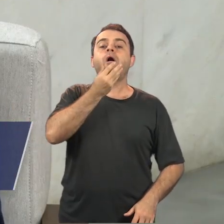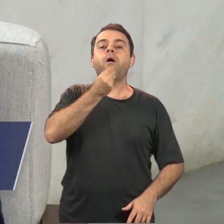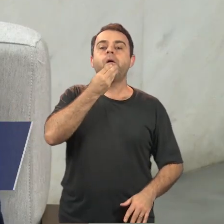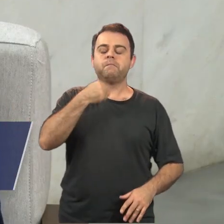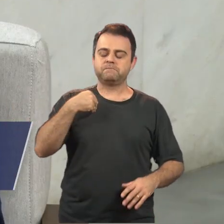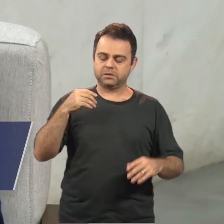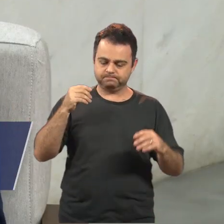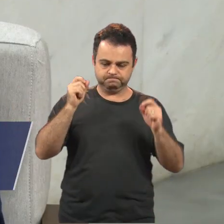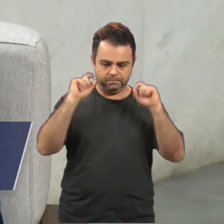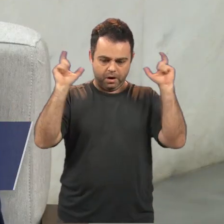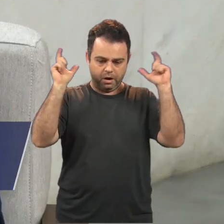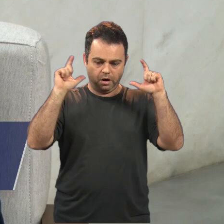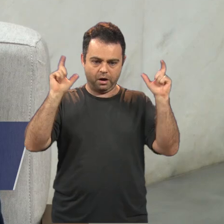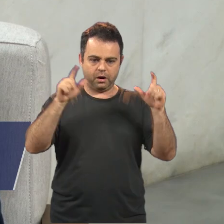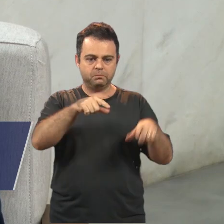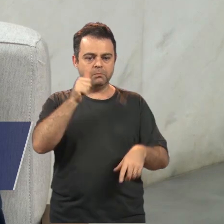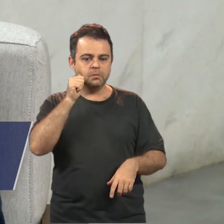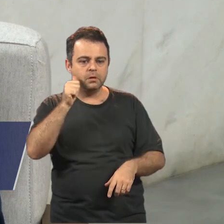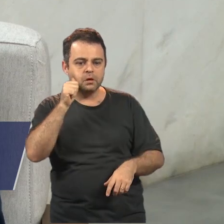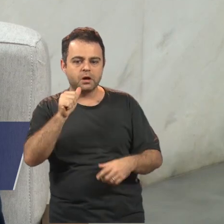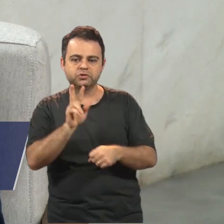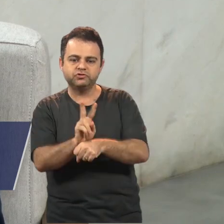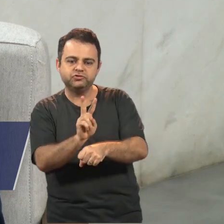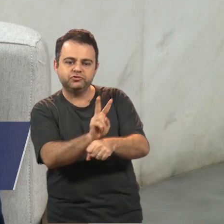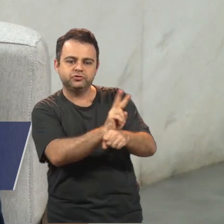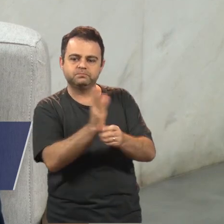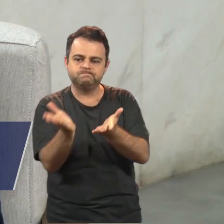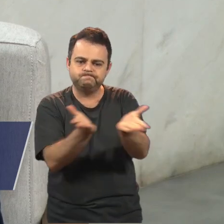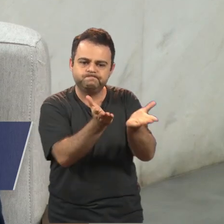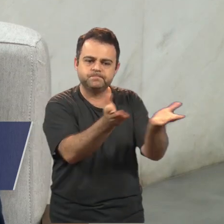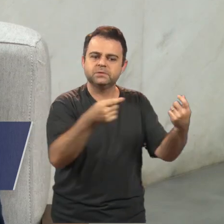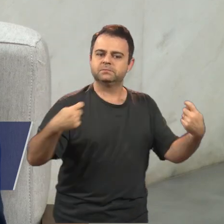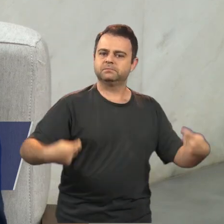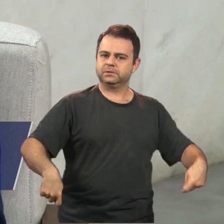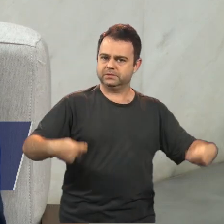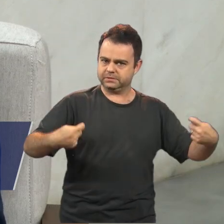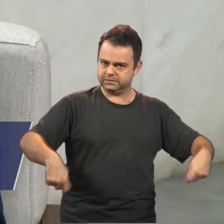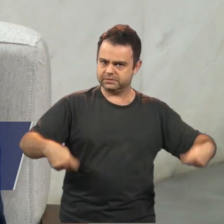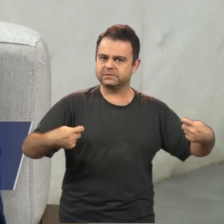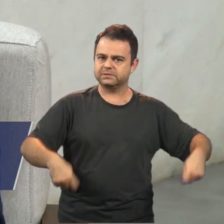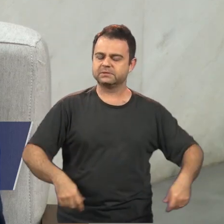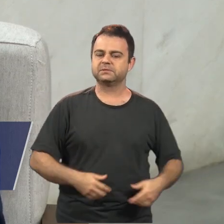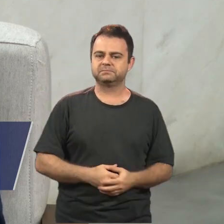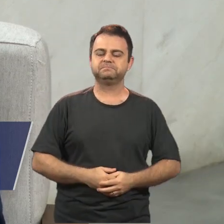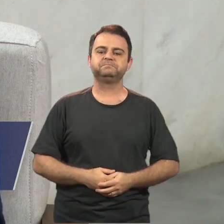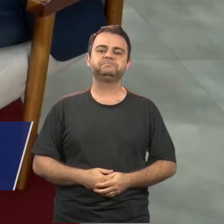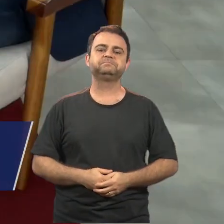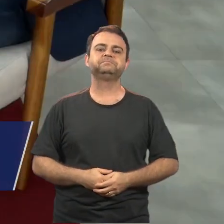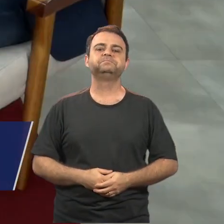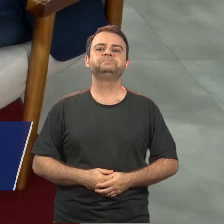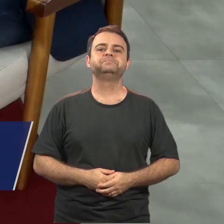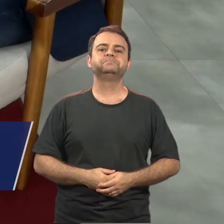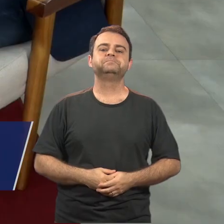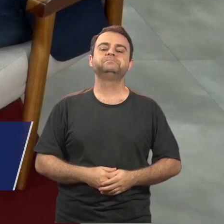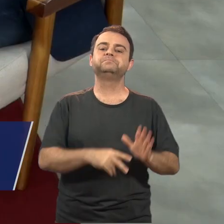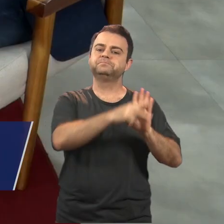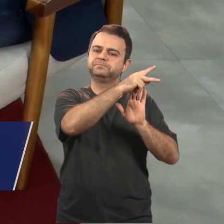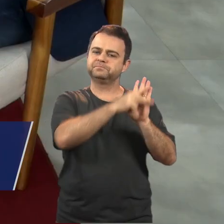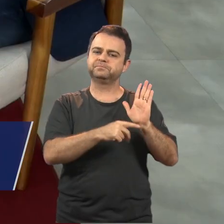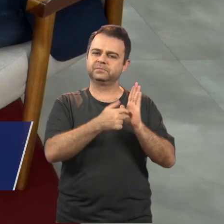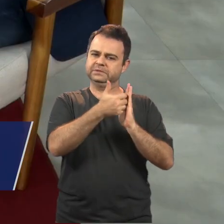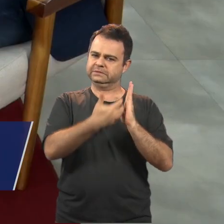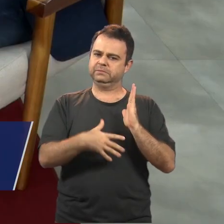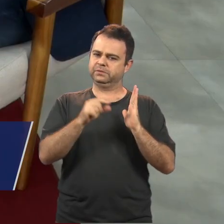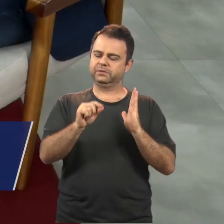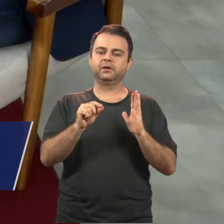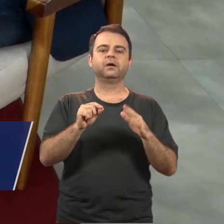ainda mais com essa causa tão nobre, né? Que é a defesa, que é cuidar das mulheres. É isso. Esse projeto fala sobre a